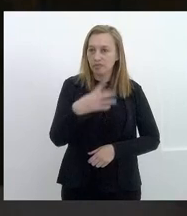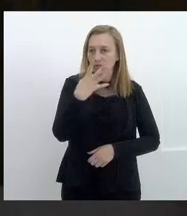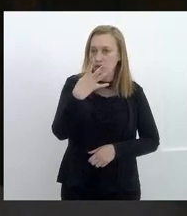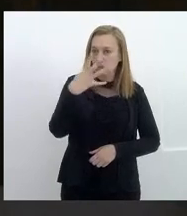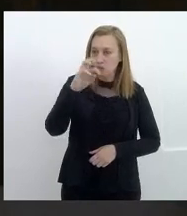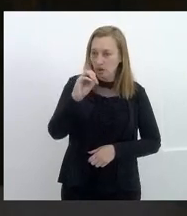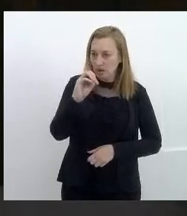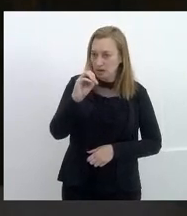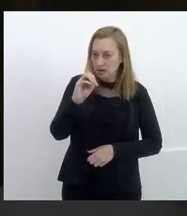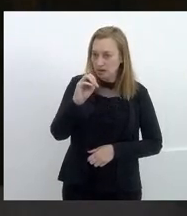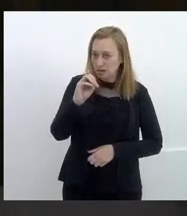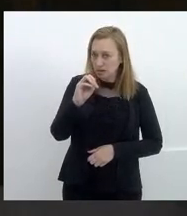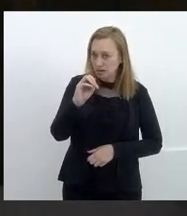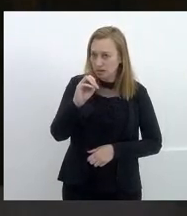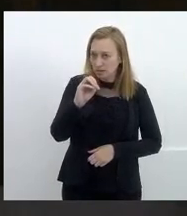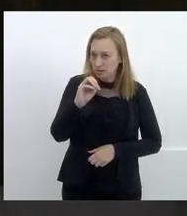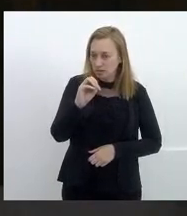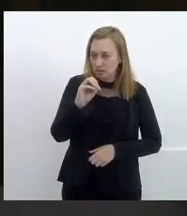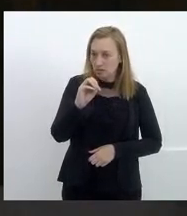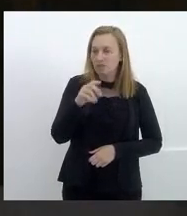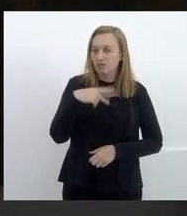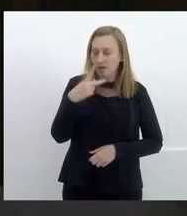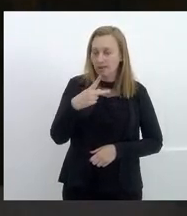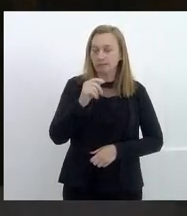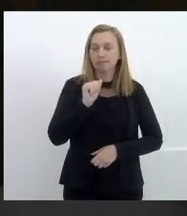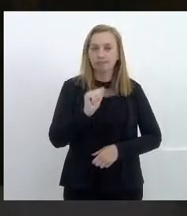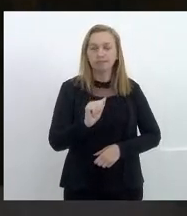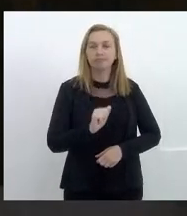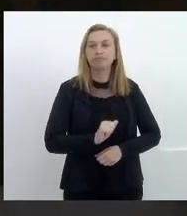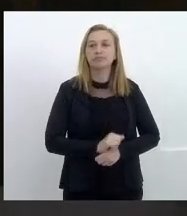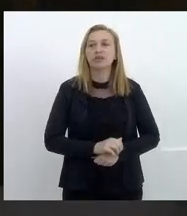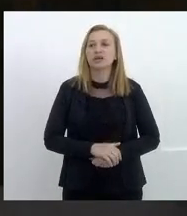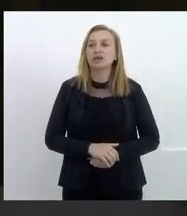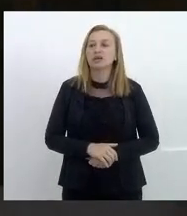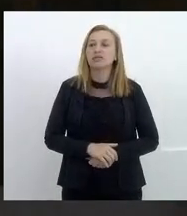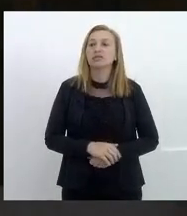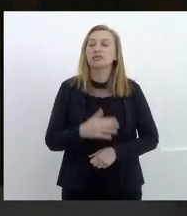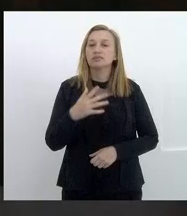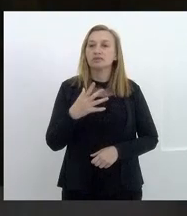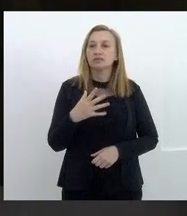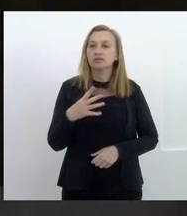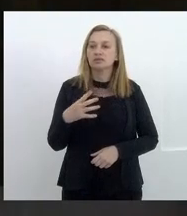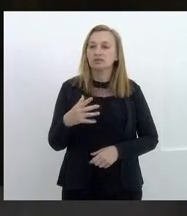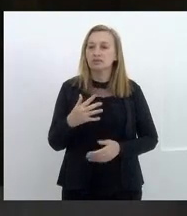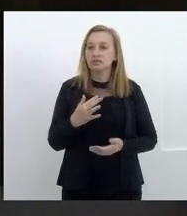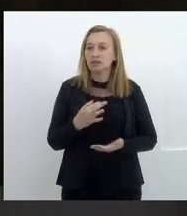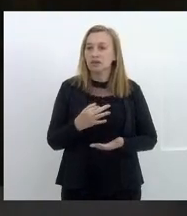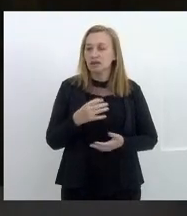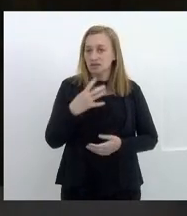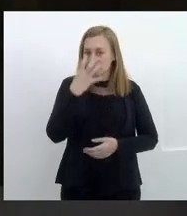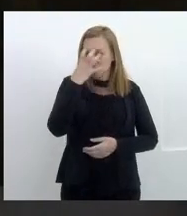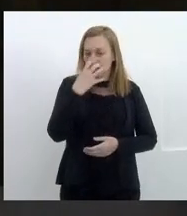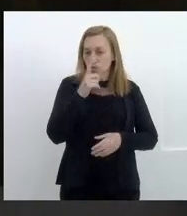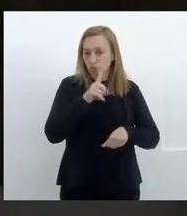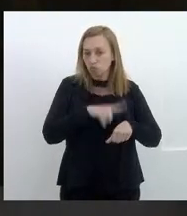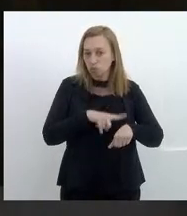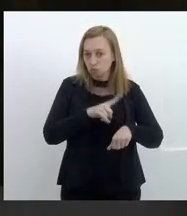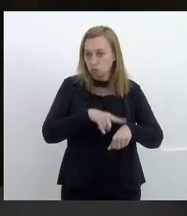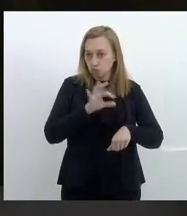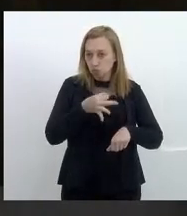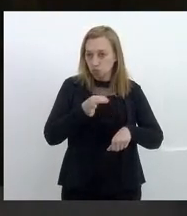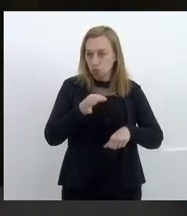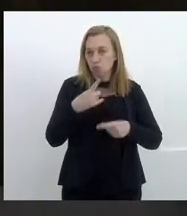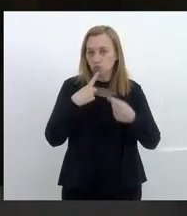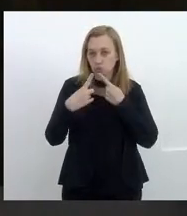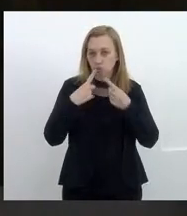40 tenhamos 40 intervenções então serei bem rígido com a questão temporal para que